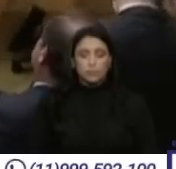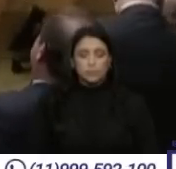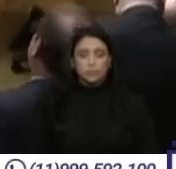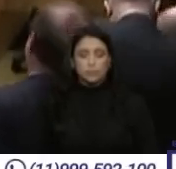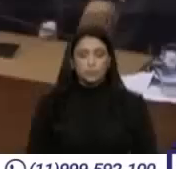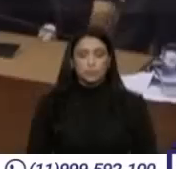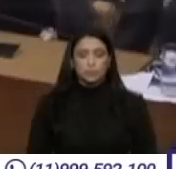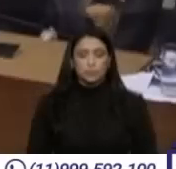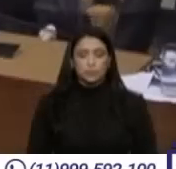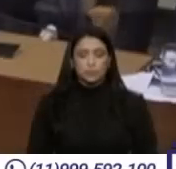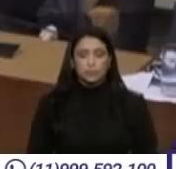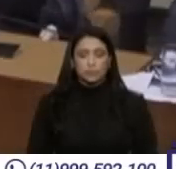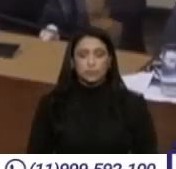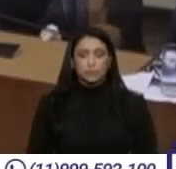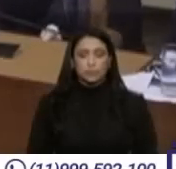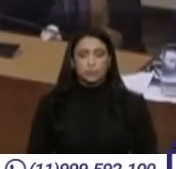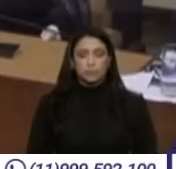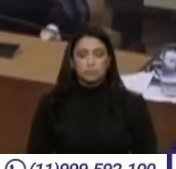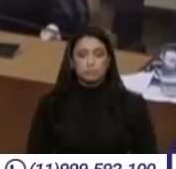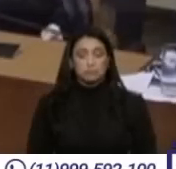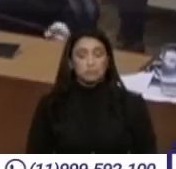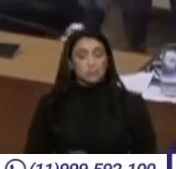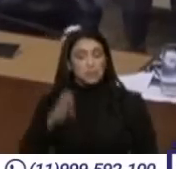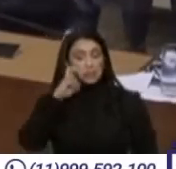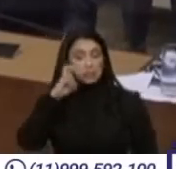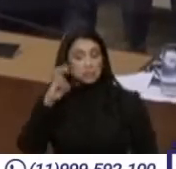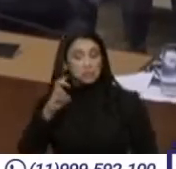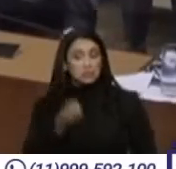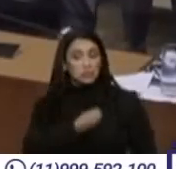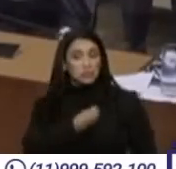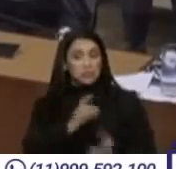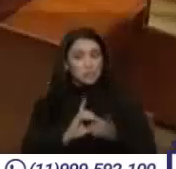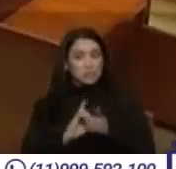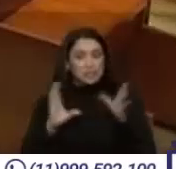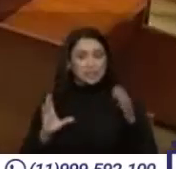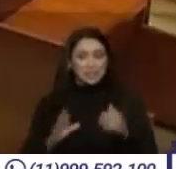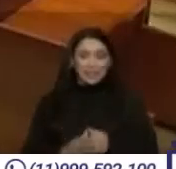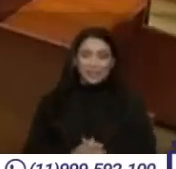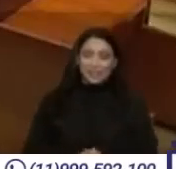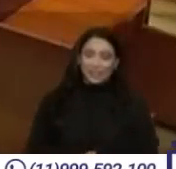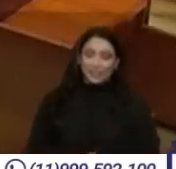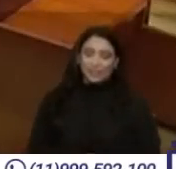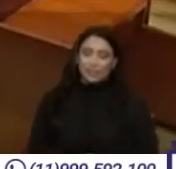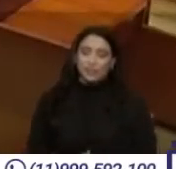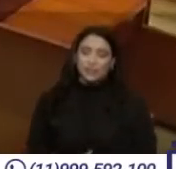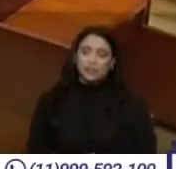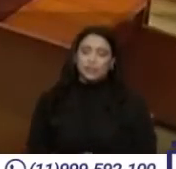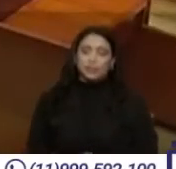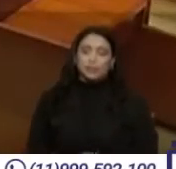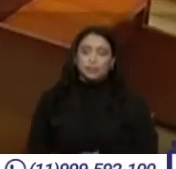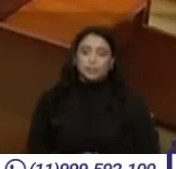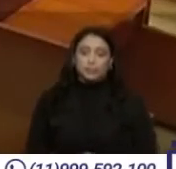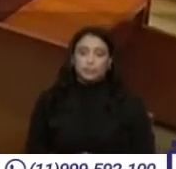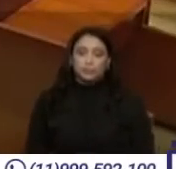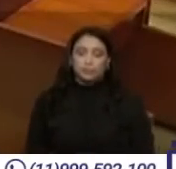Destacando, né, Sheila, alguns pontos da fala da ministra. Claro que ela falou sobre o ataque que ela chamou de